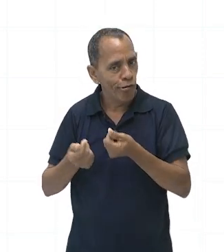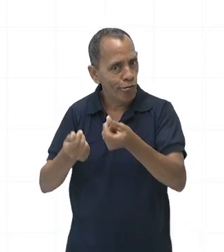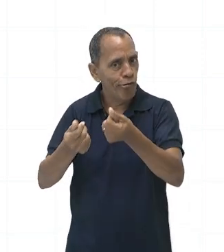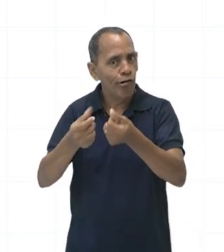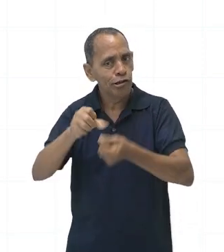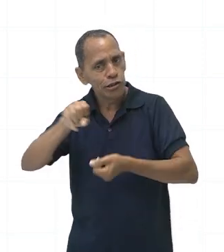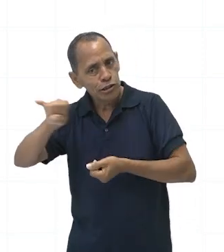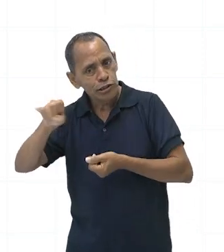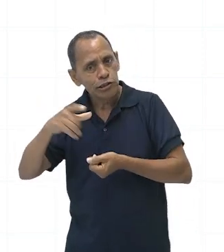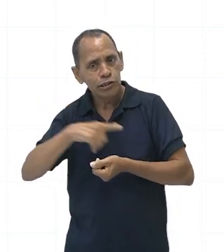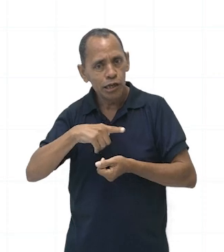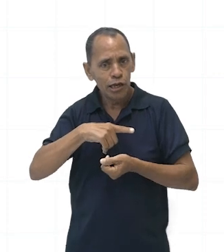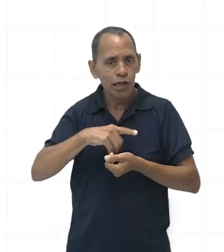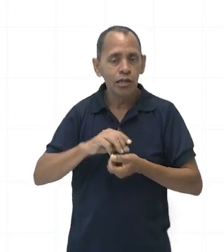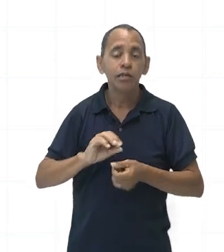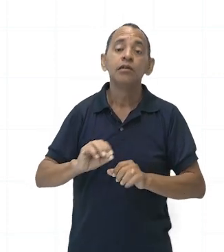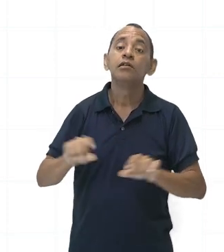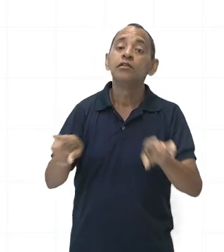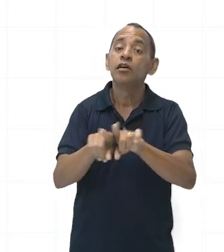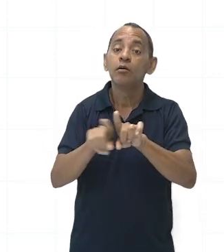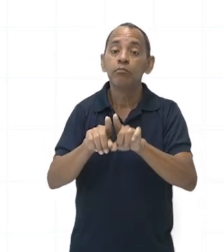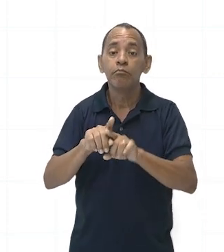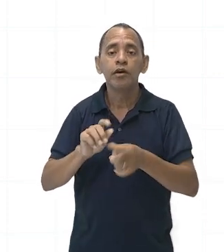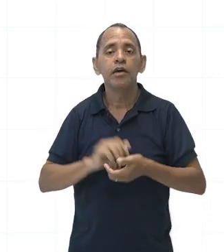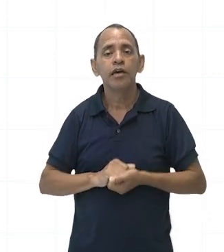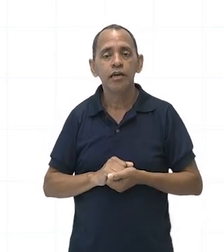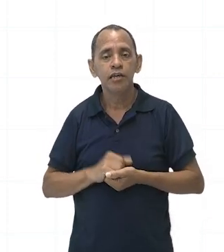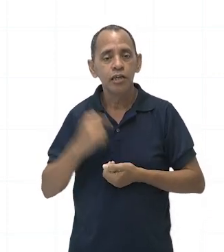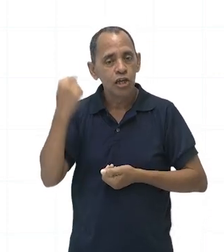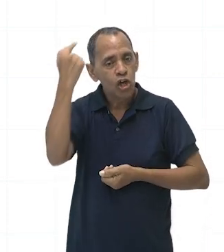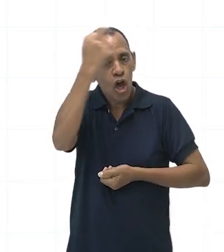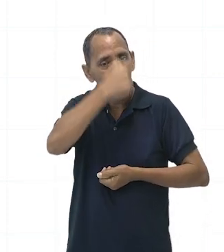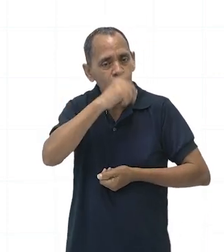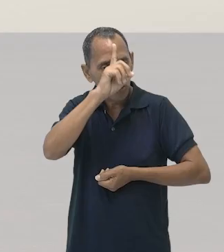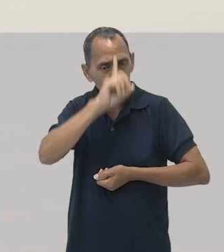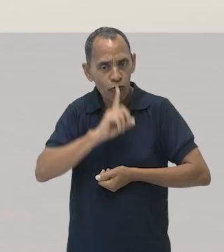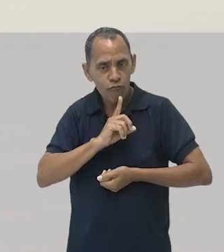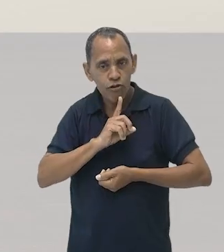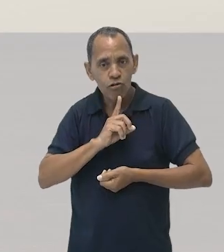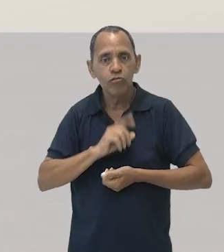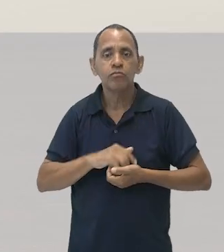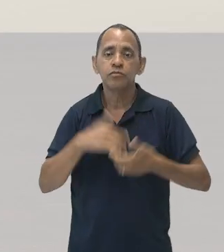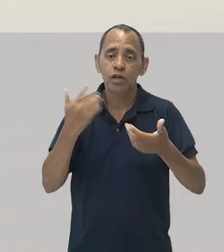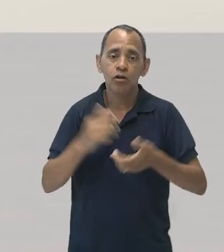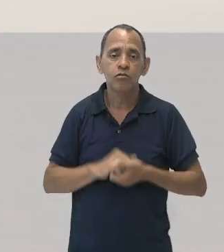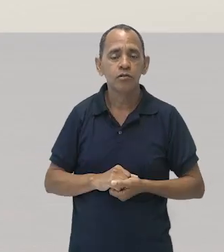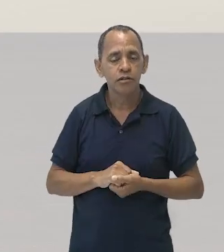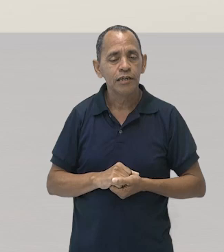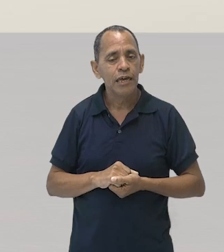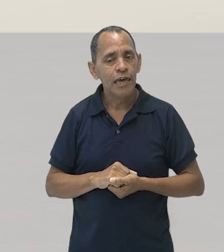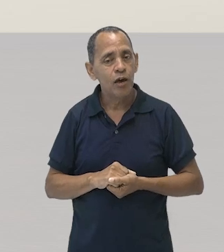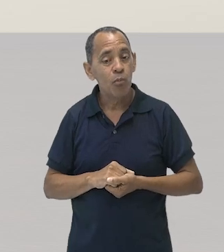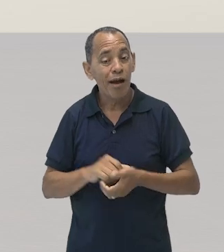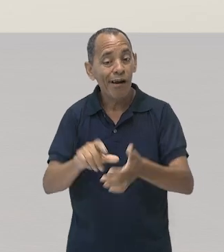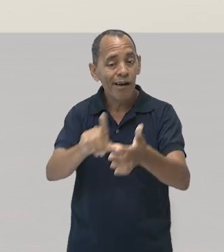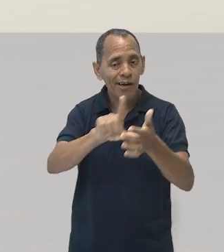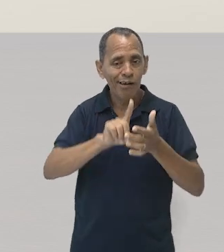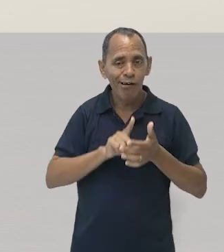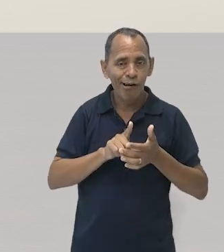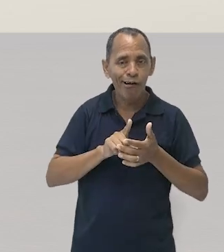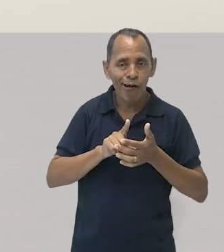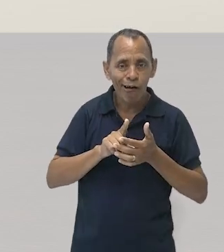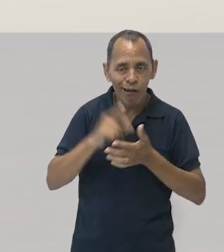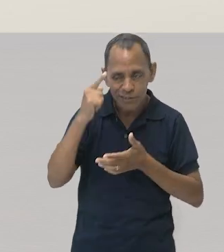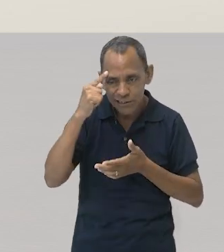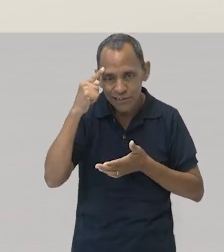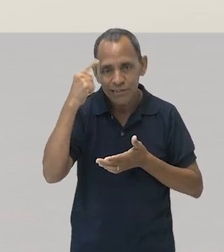aparência. Então, preconceito, como o próprio nome diz, é uma pré-ideia, é um pré-conceito